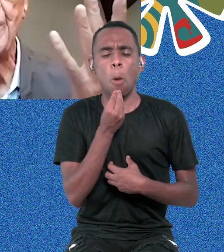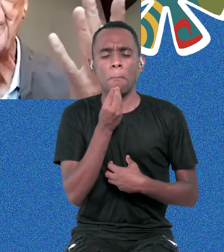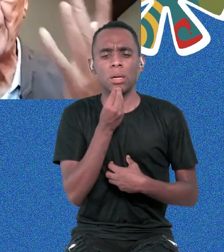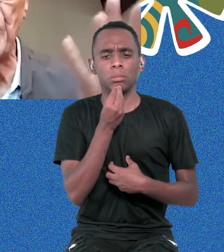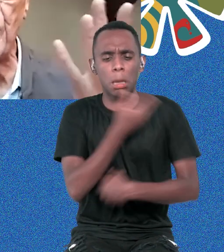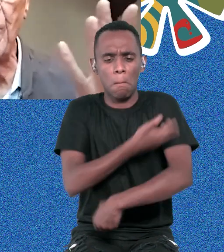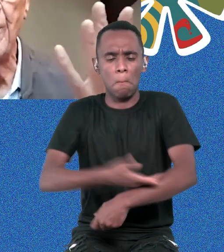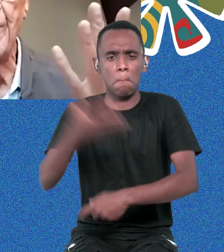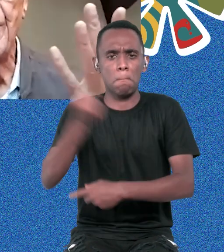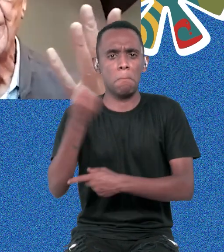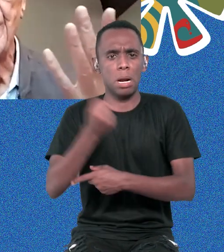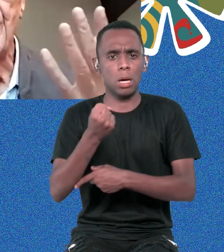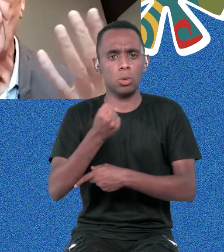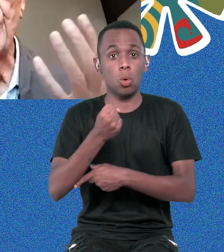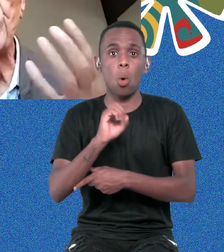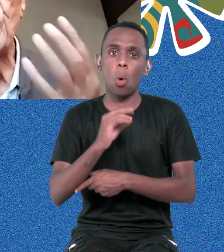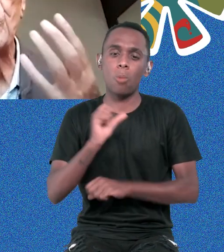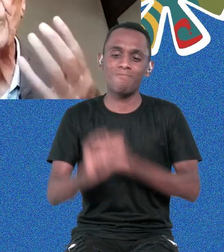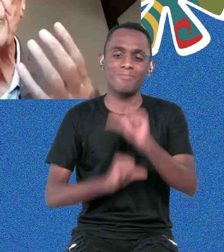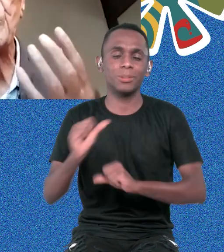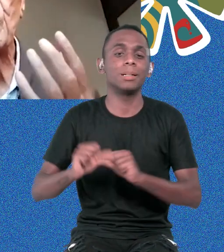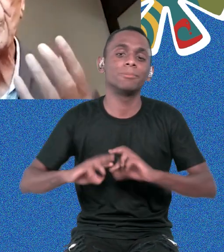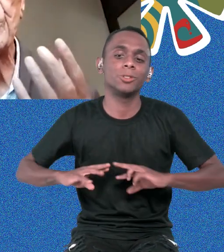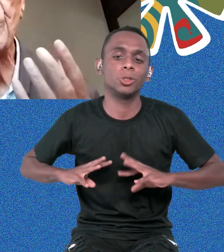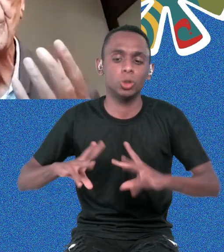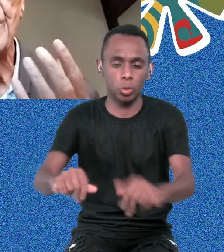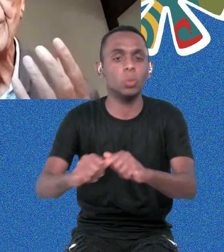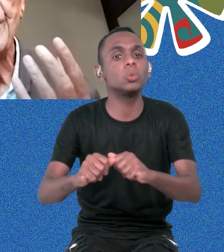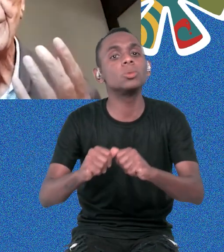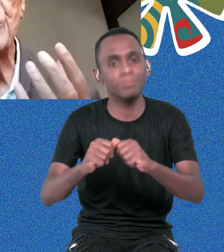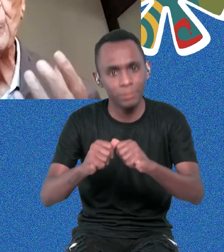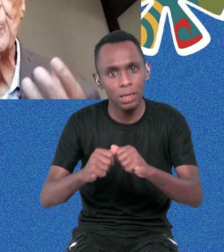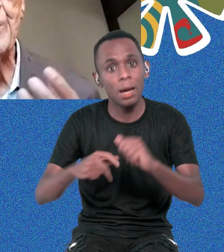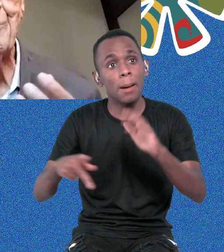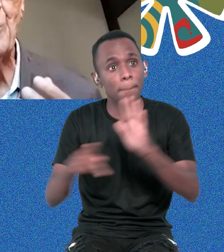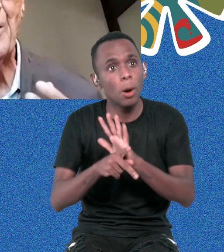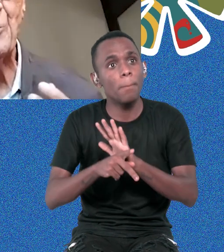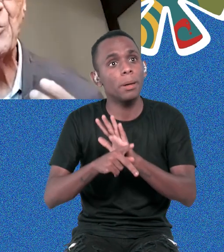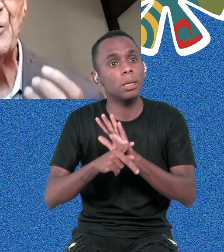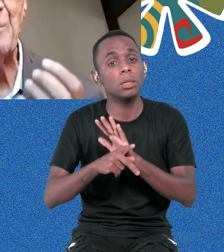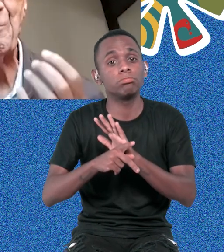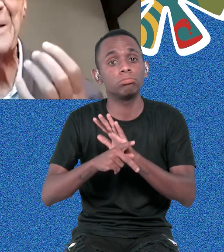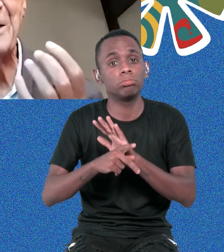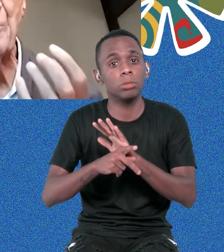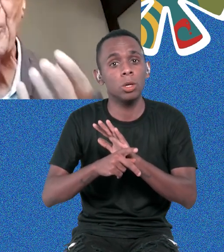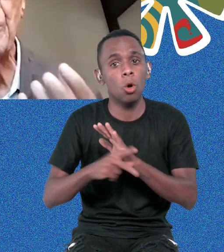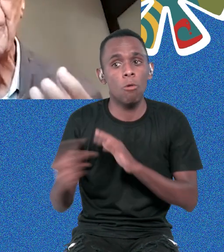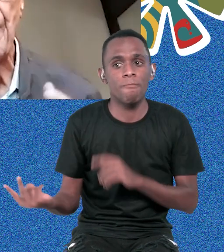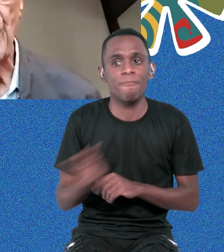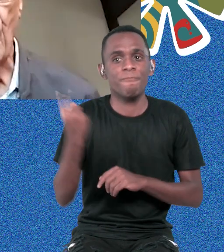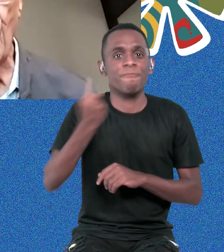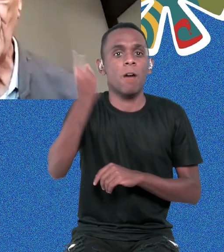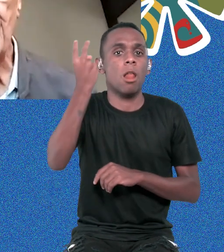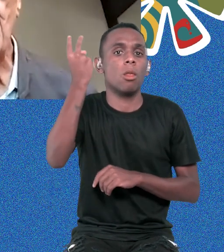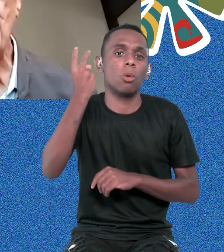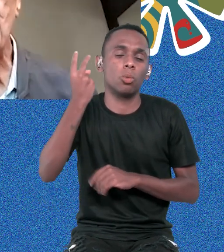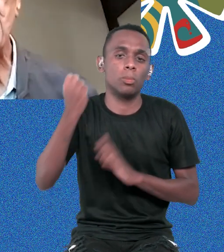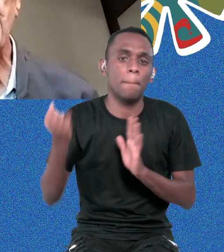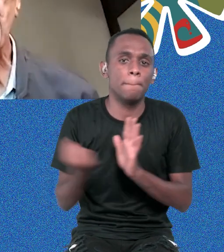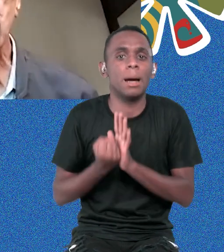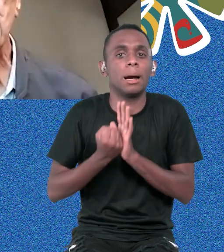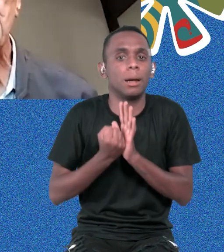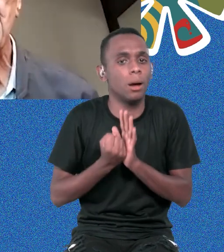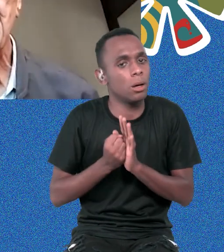macho branco, ou desconstruímos tudo isso, desconstruímos a própria noção de patrimônio, ou